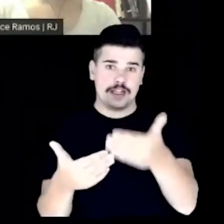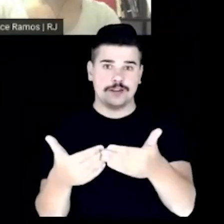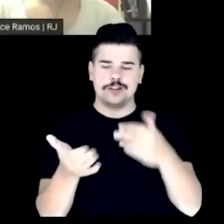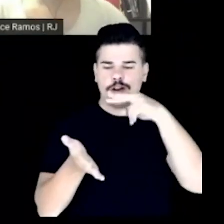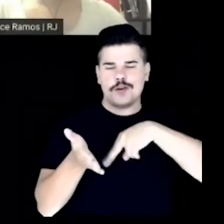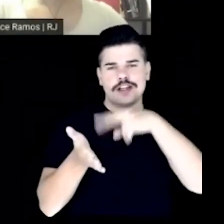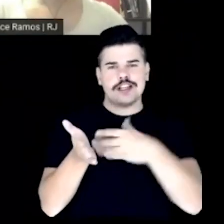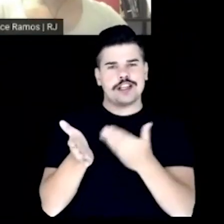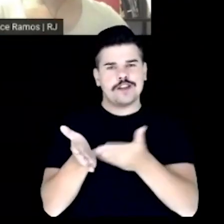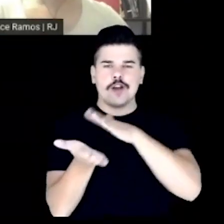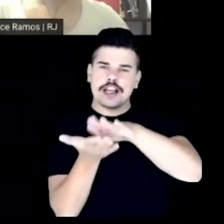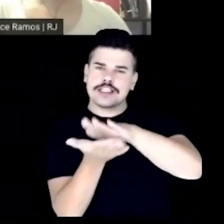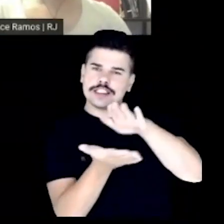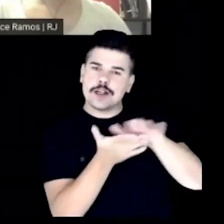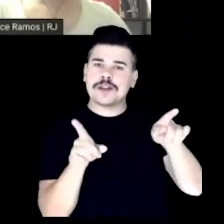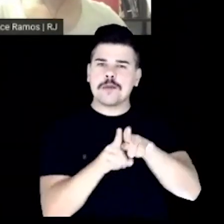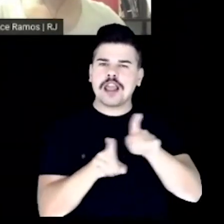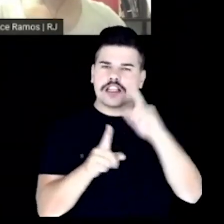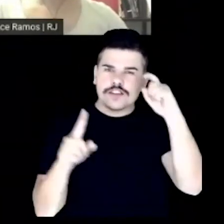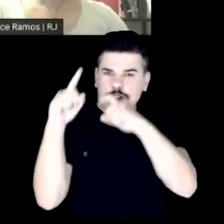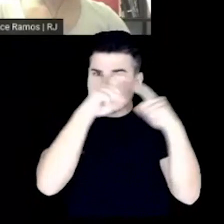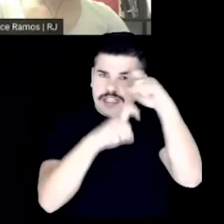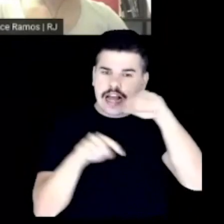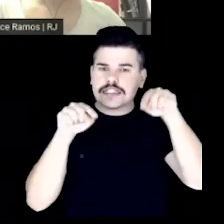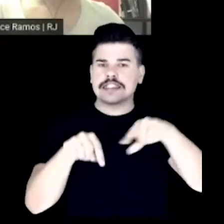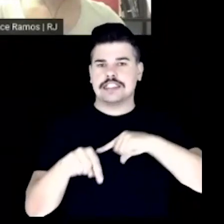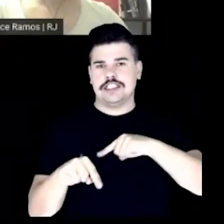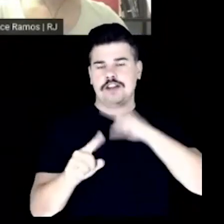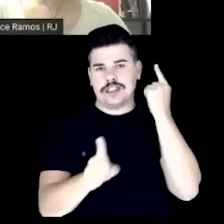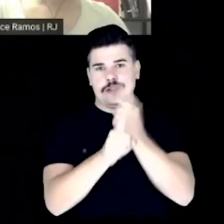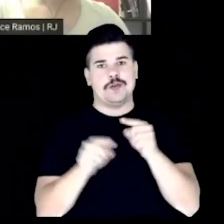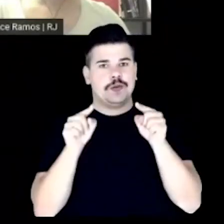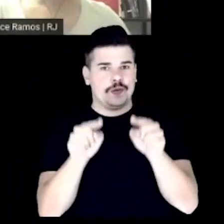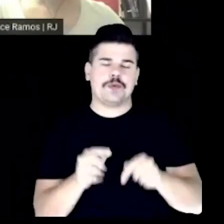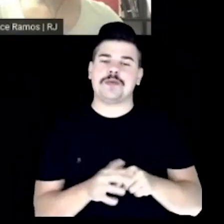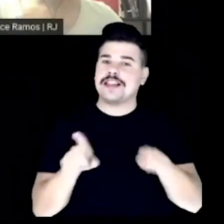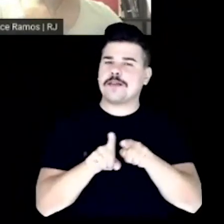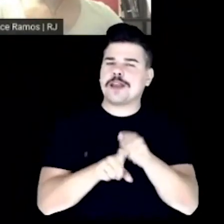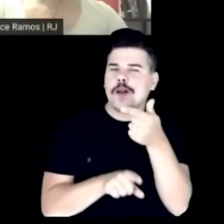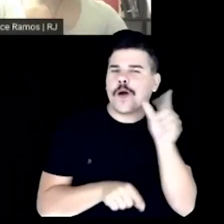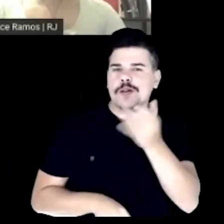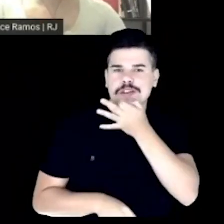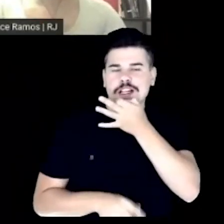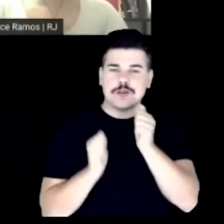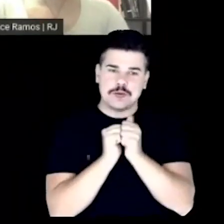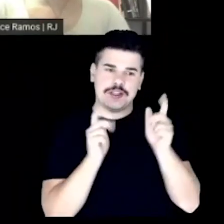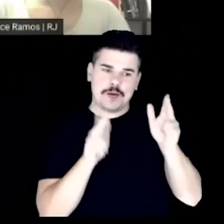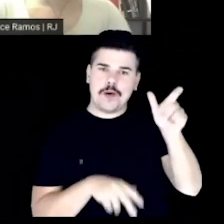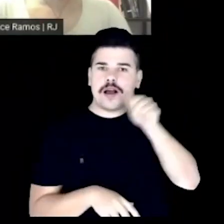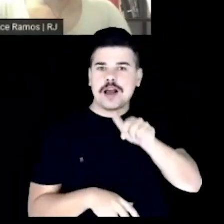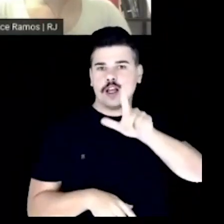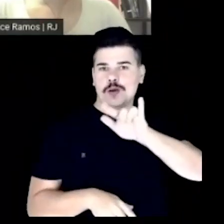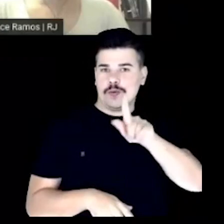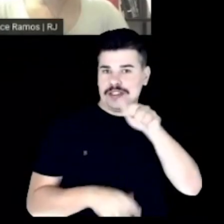esse processo de edição do livro e as dificuldades que você enfrentou. E também, queria puxar outro gancho da